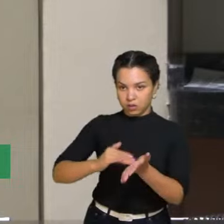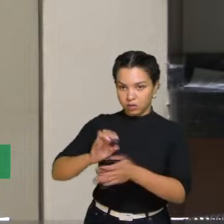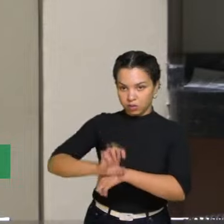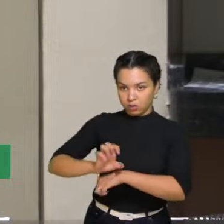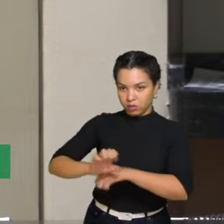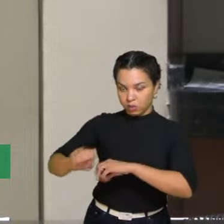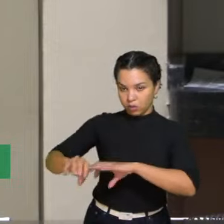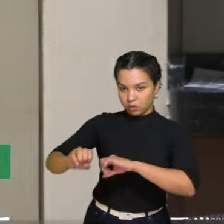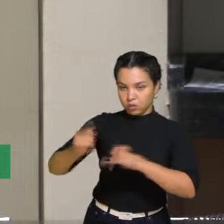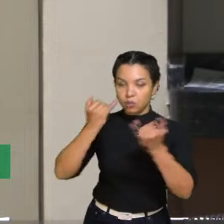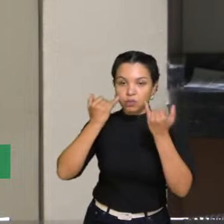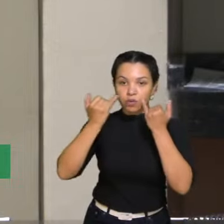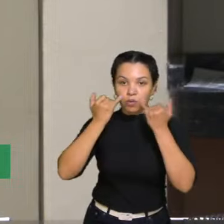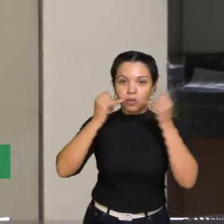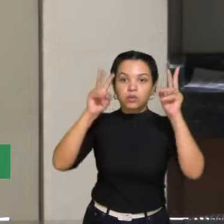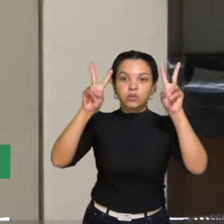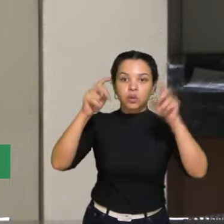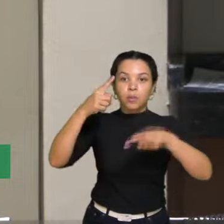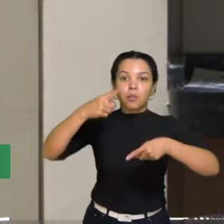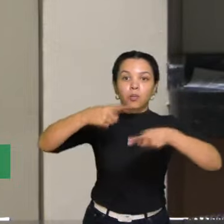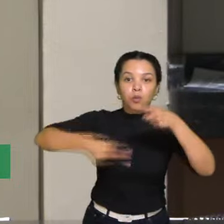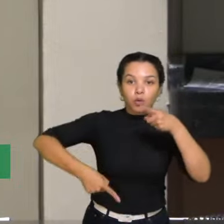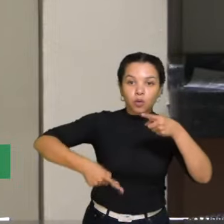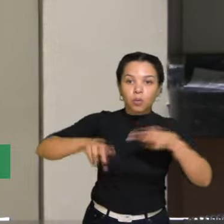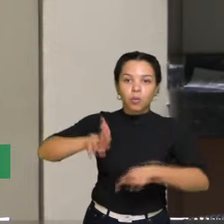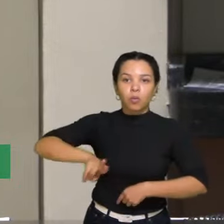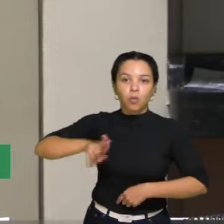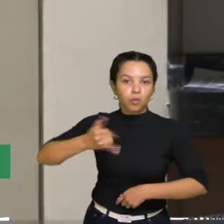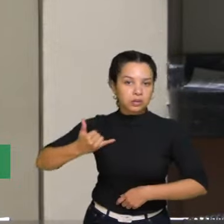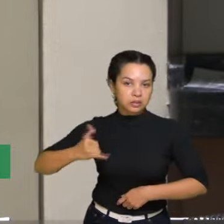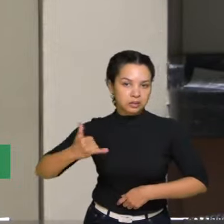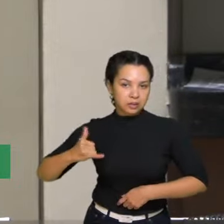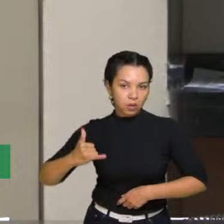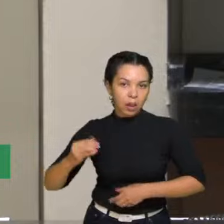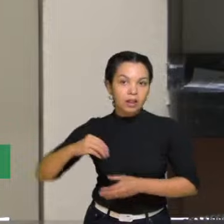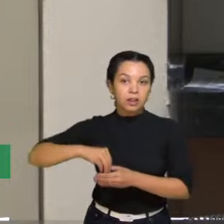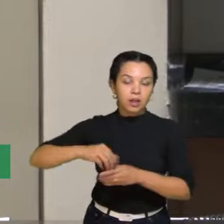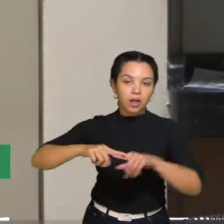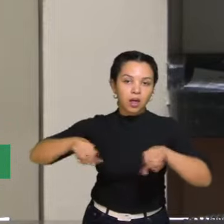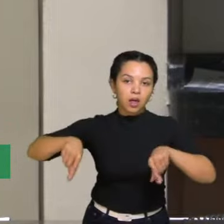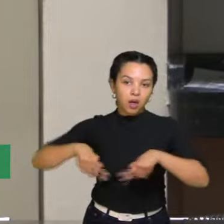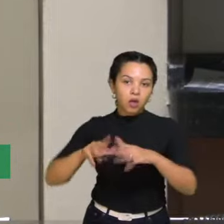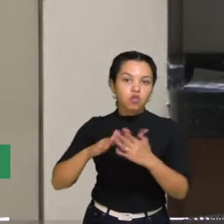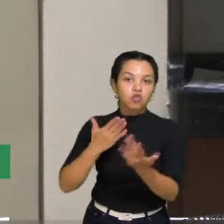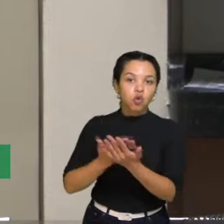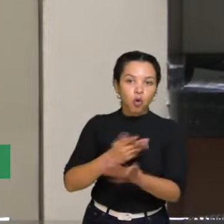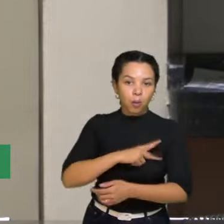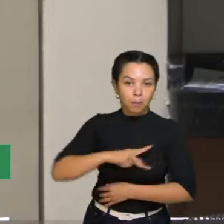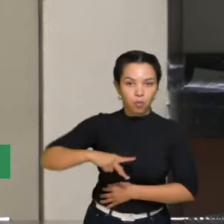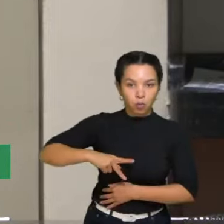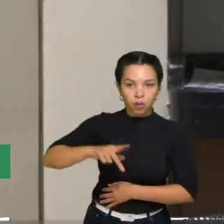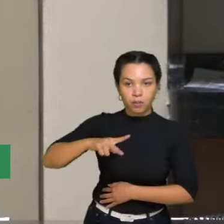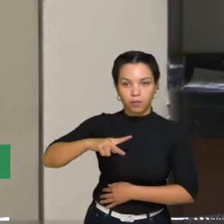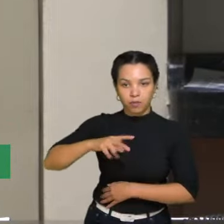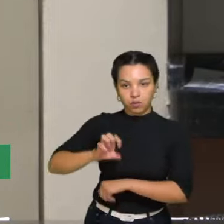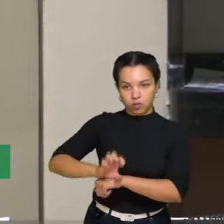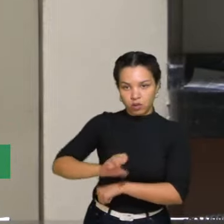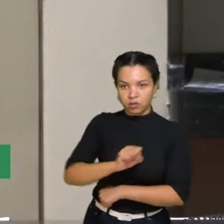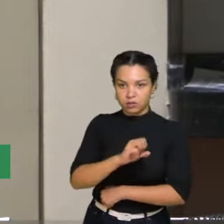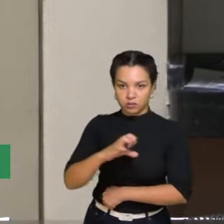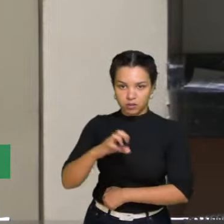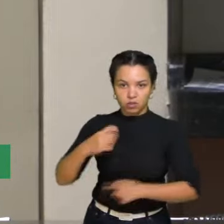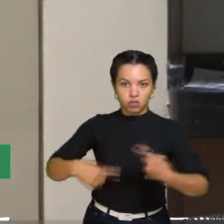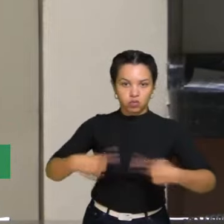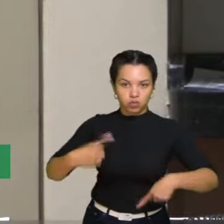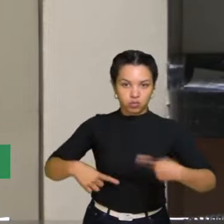Educação informações acerca da proibição do uso de telefone celular nas salas de aula das escolas públicas e privadas do Estado de Santa Catarina. Em